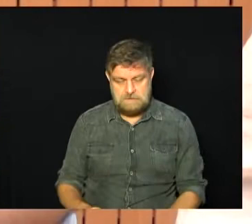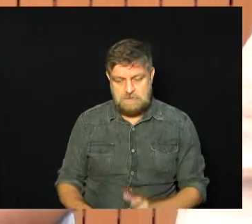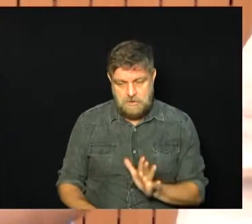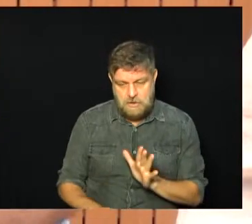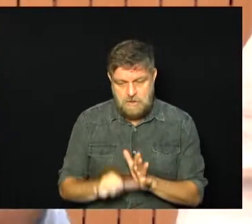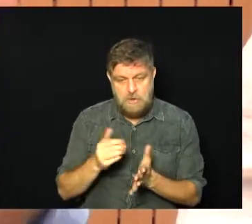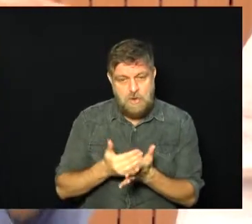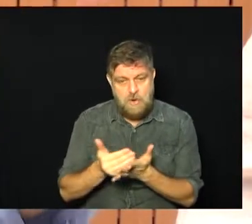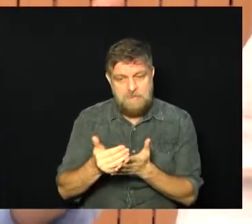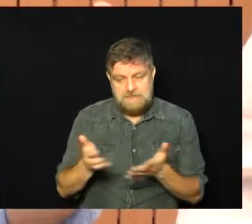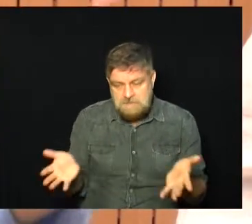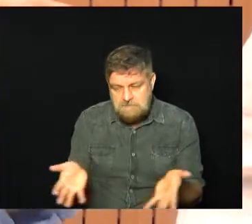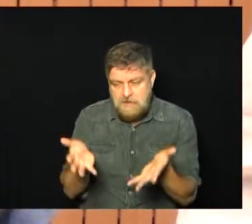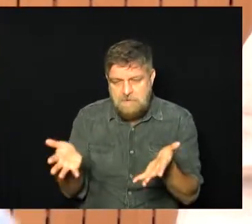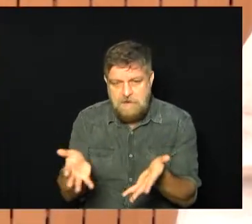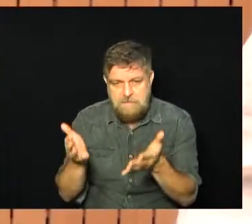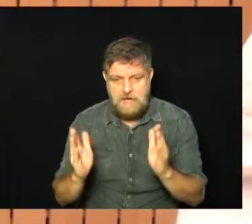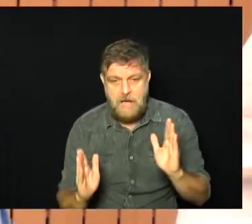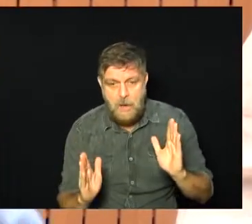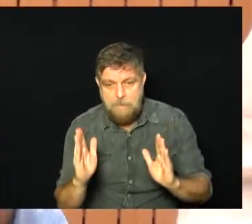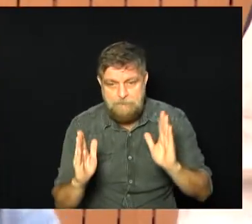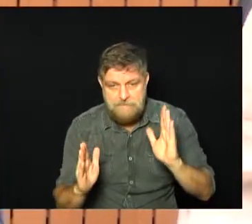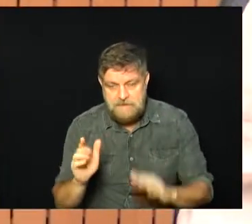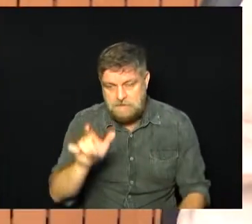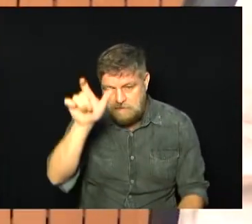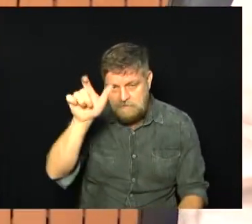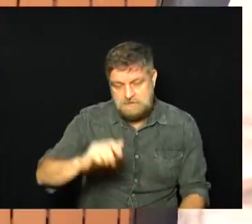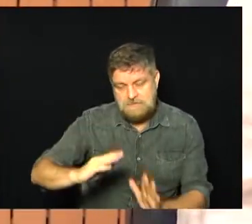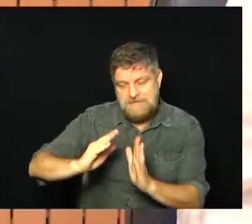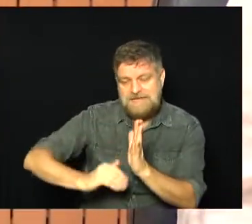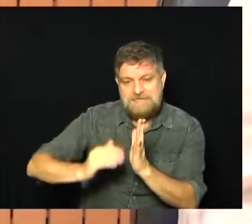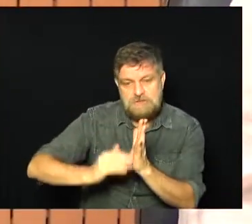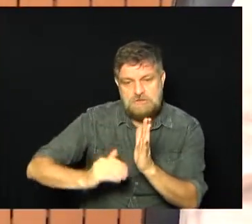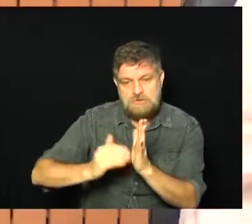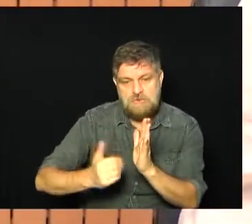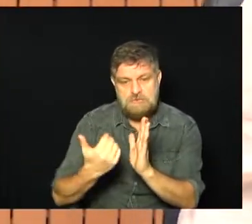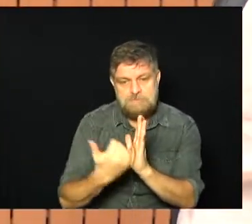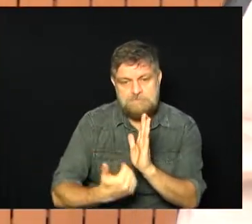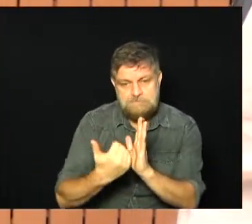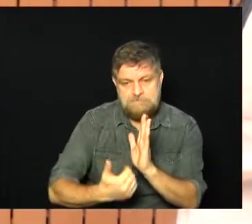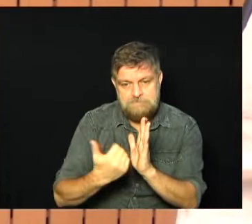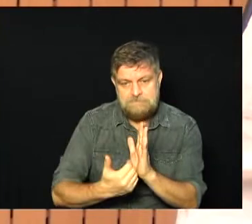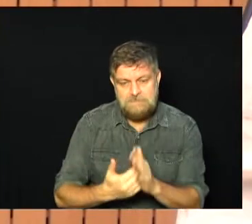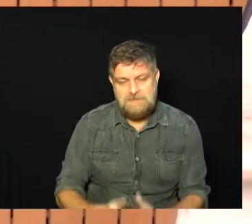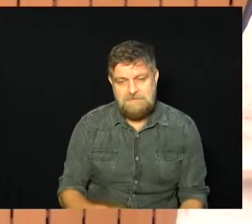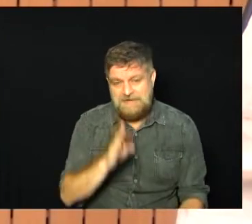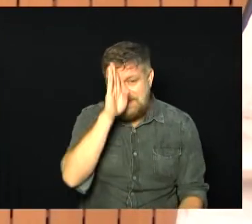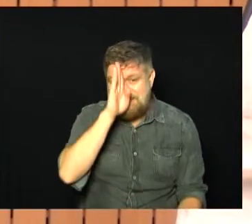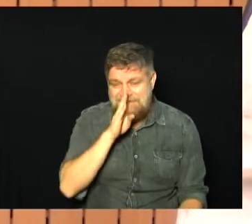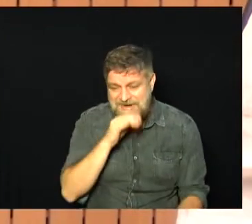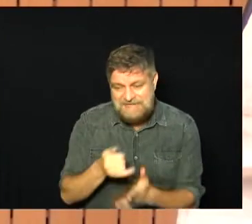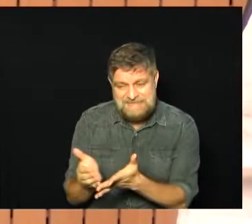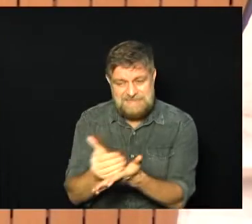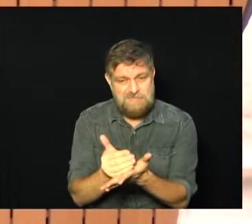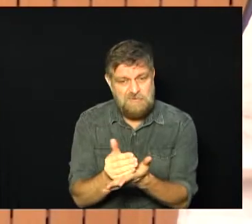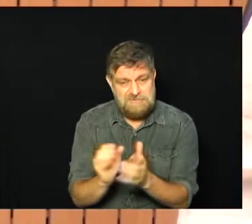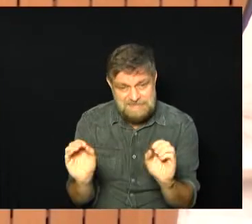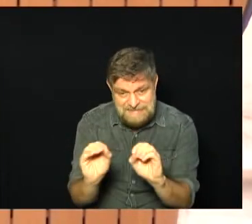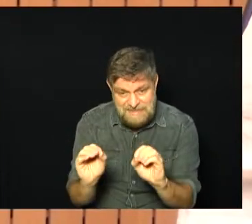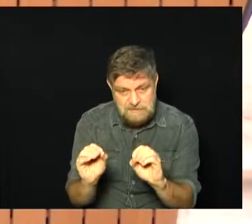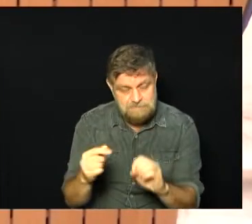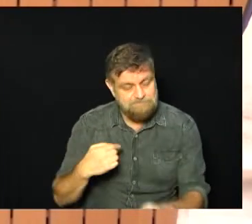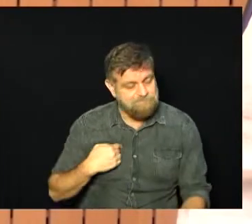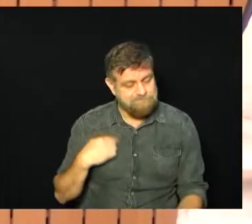de estímulo, durante um período, dar algum desconto, mas não cobrar nada, eu acho que não tem jeito.